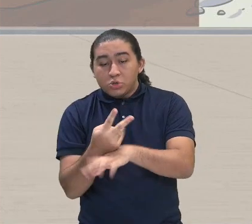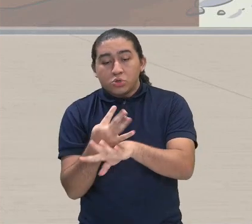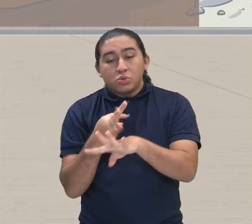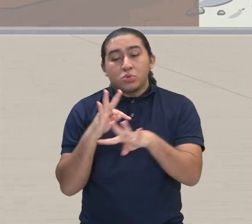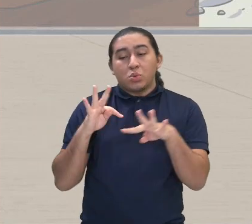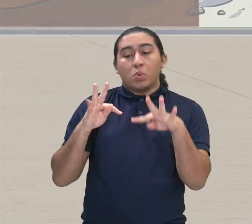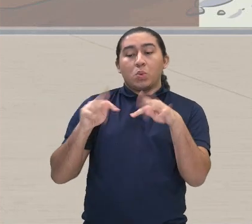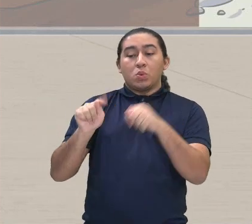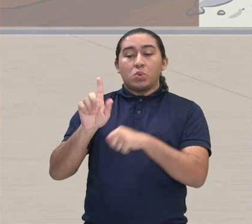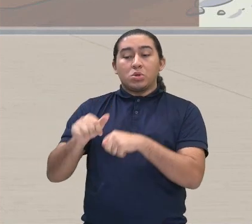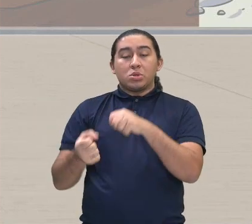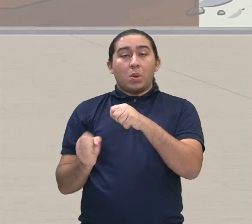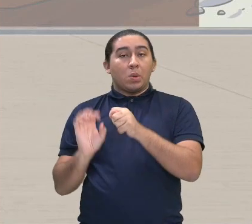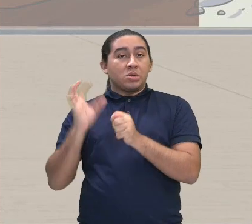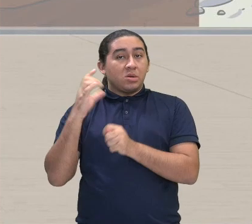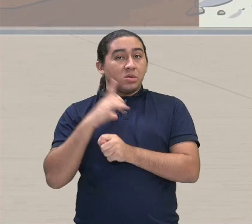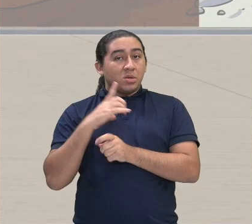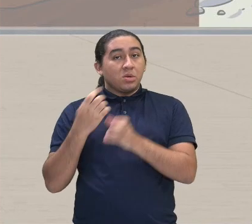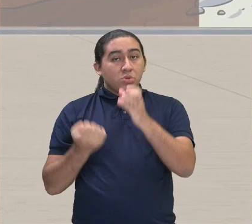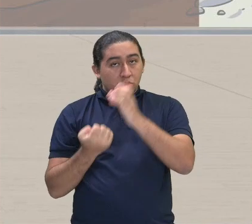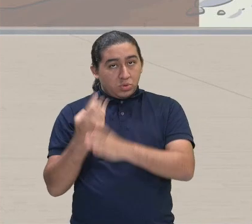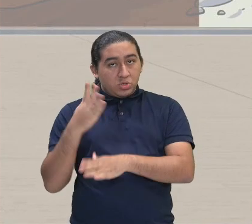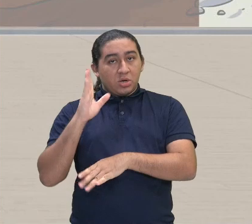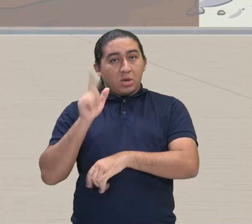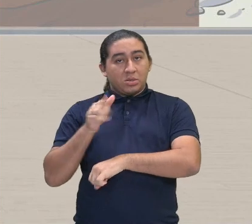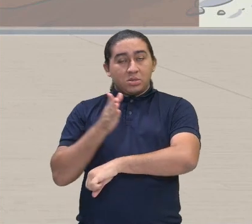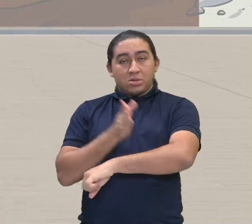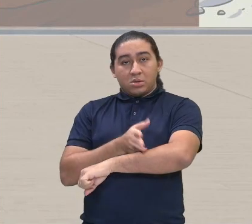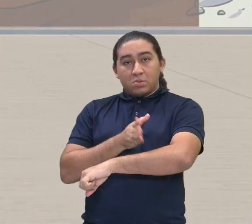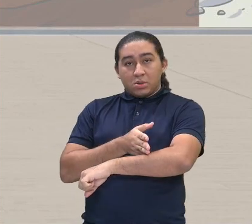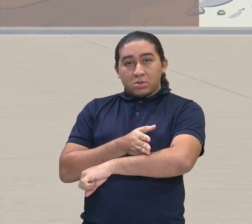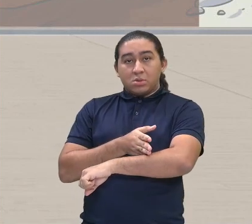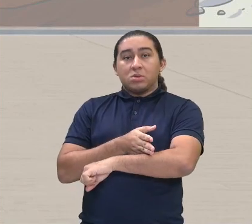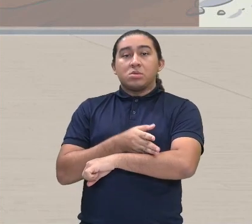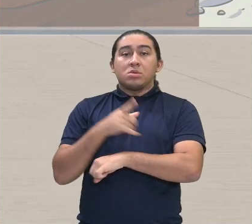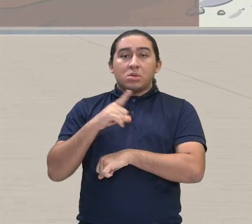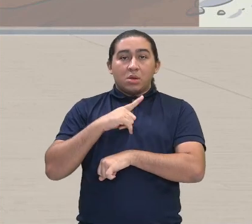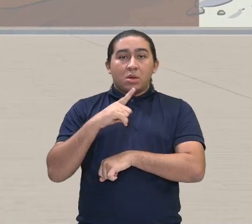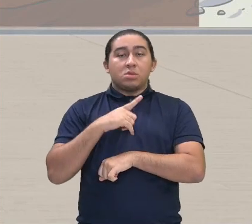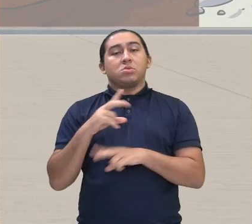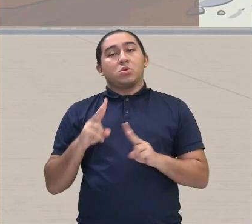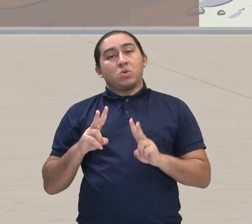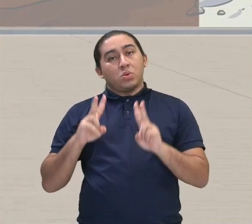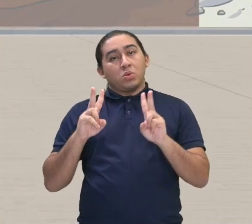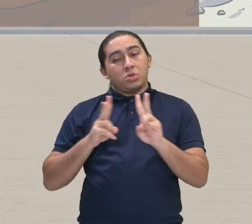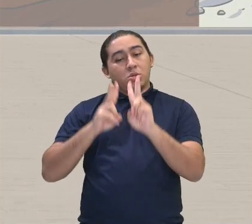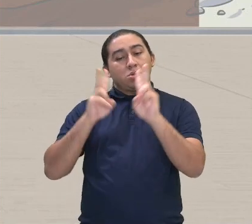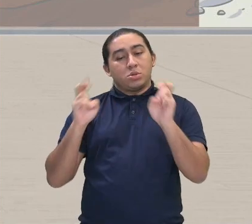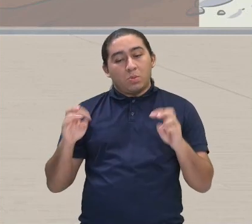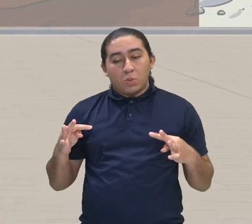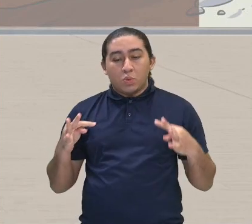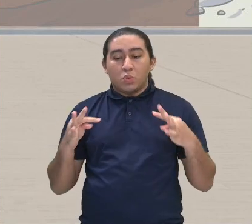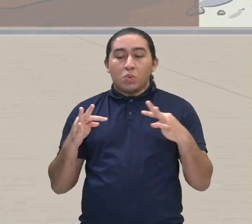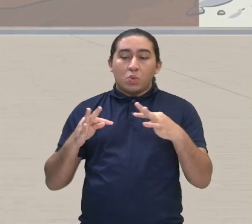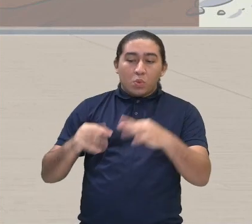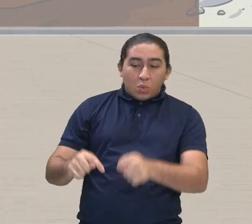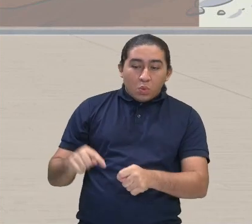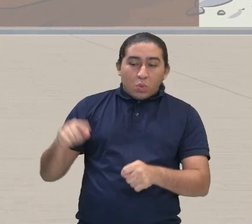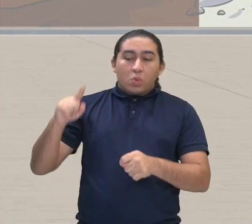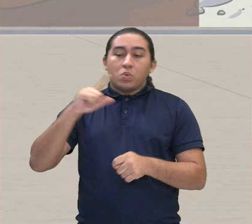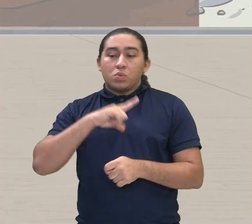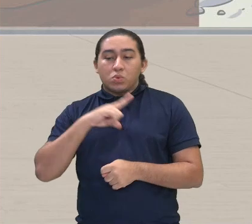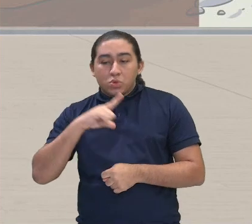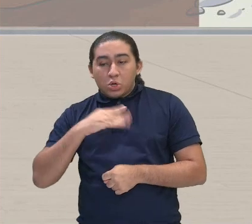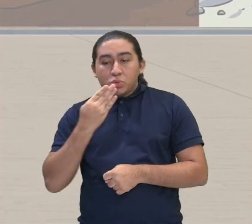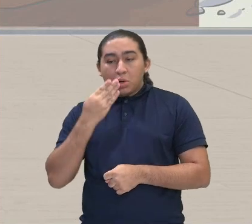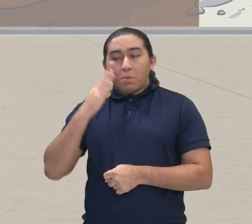de surgimento de fato dessa Idade Média, desse período feudal, com as suas questões de juramentos de fidelidade